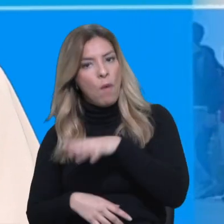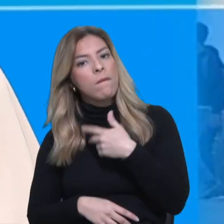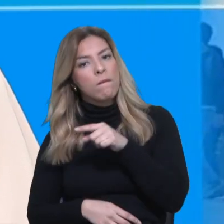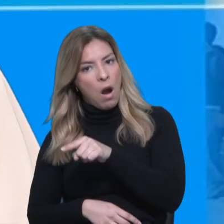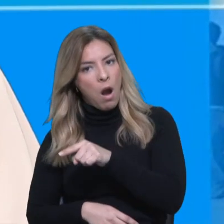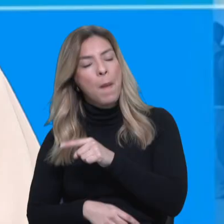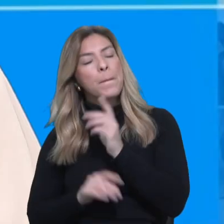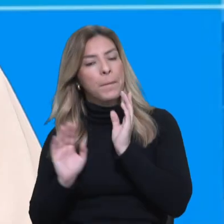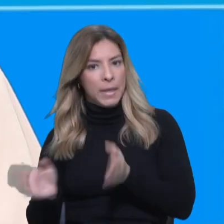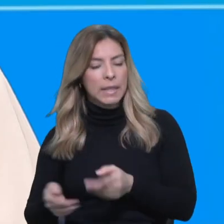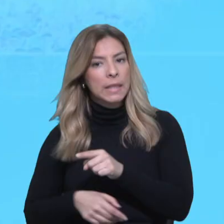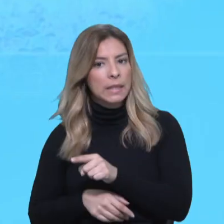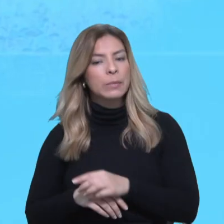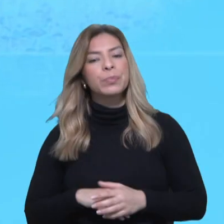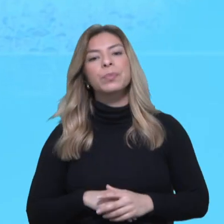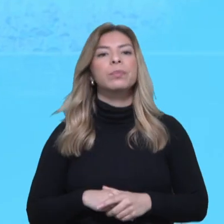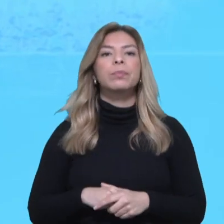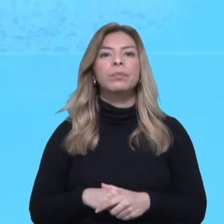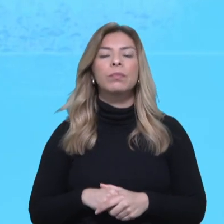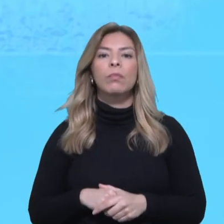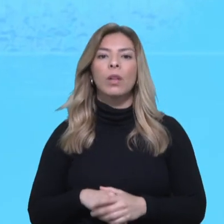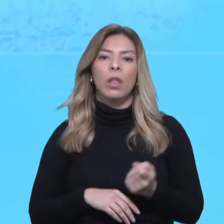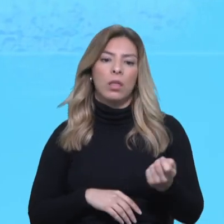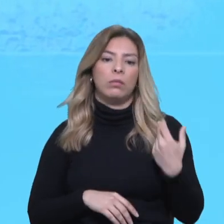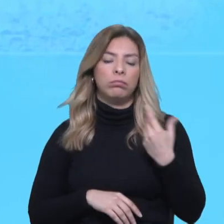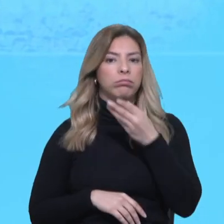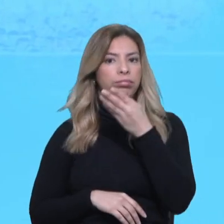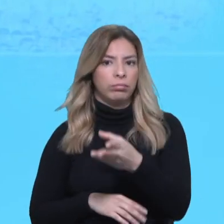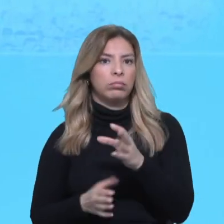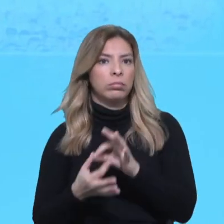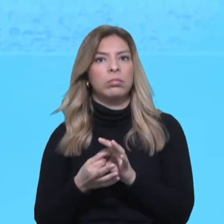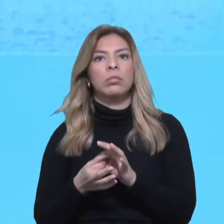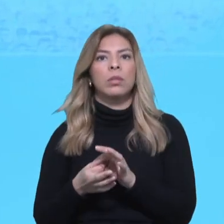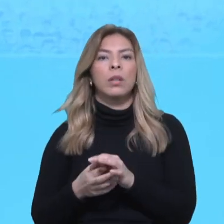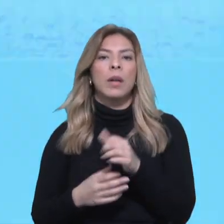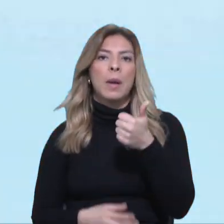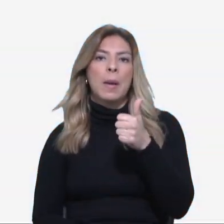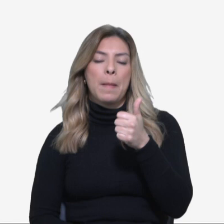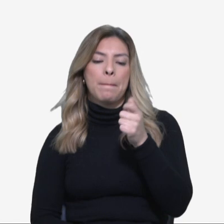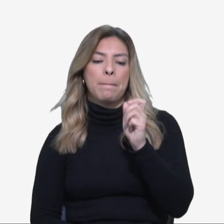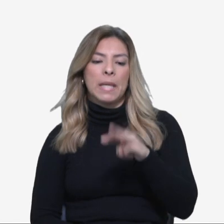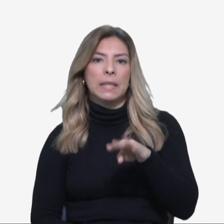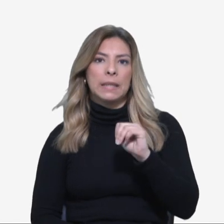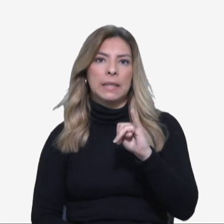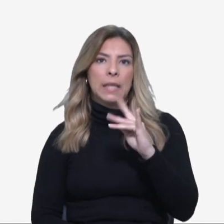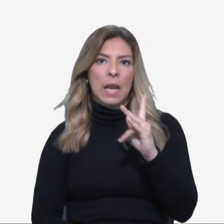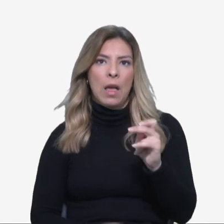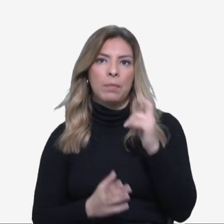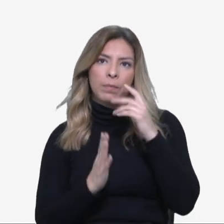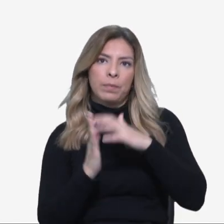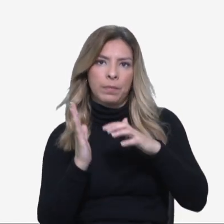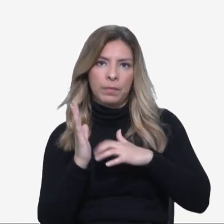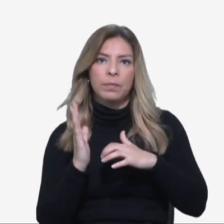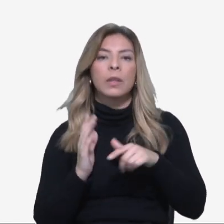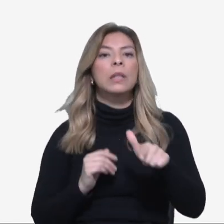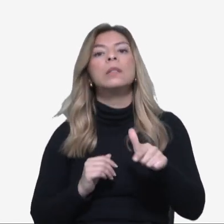viver. Uma referência breve para Adelina ao texto da primeira leitura, do livro de Ben-Sirá. Que horizonte de sabedoria